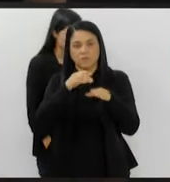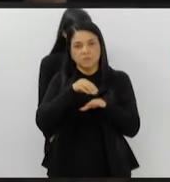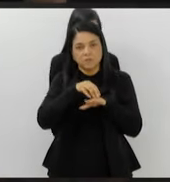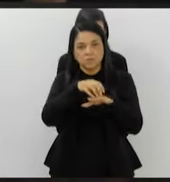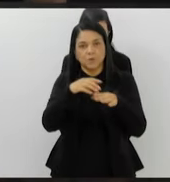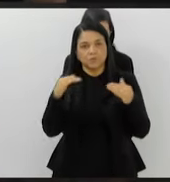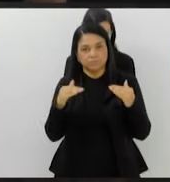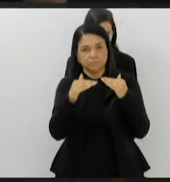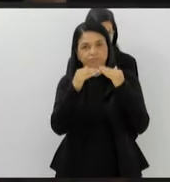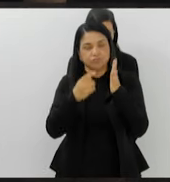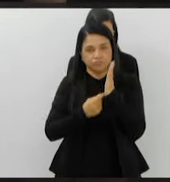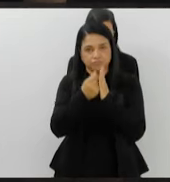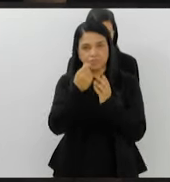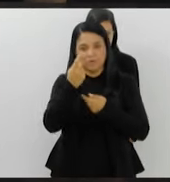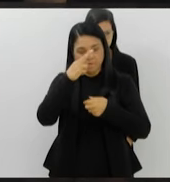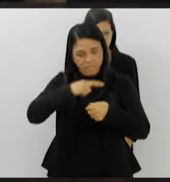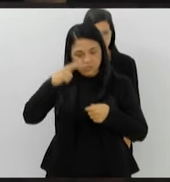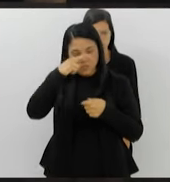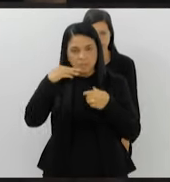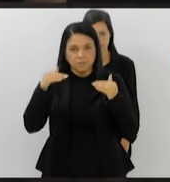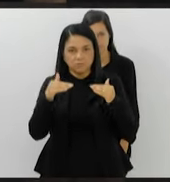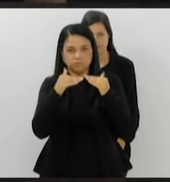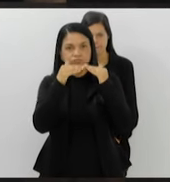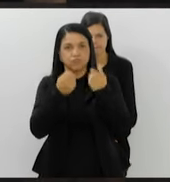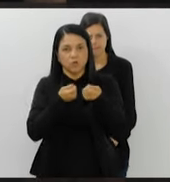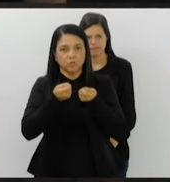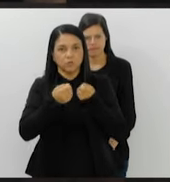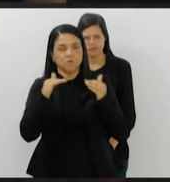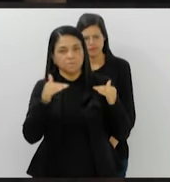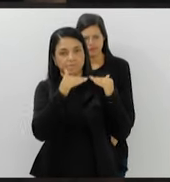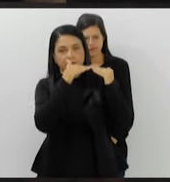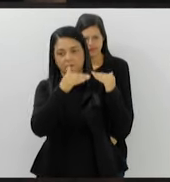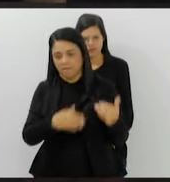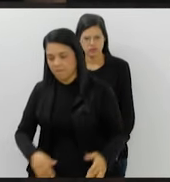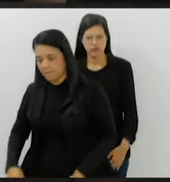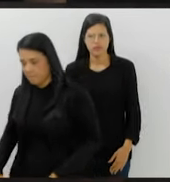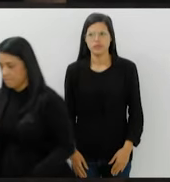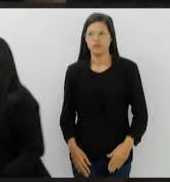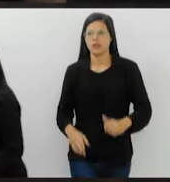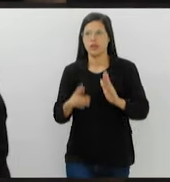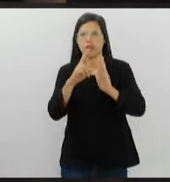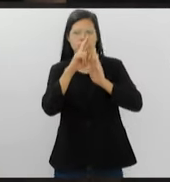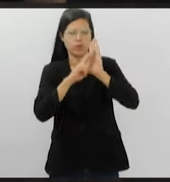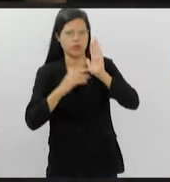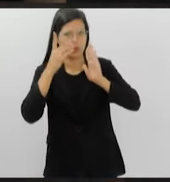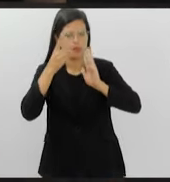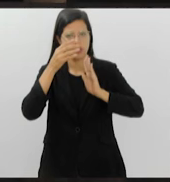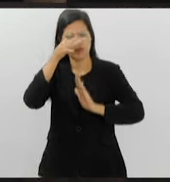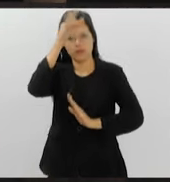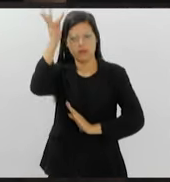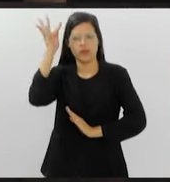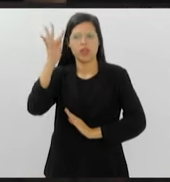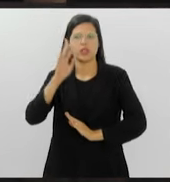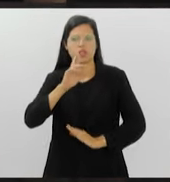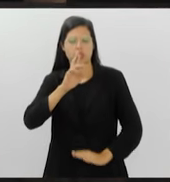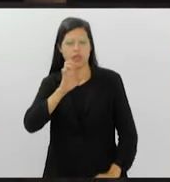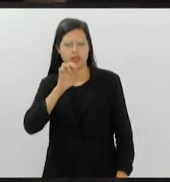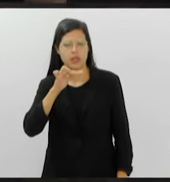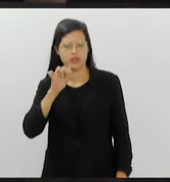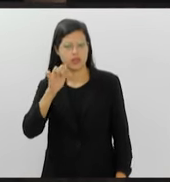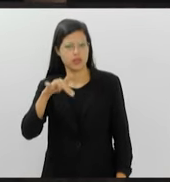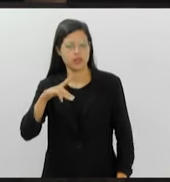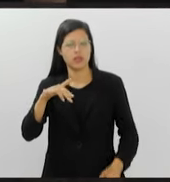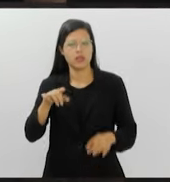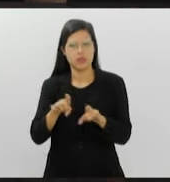de Orçamento, Finanças, Fiscalização Financeira e Controle, favorável. Relatores, deputados Fred Pacheco, Renan Jordi e